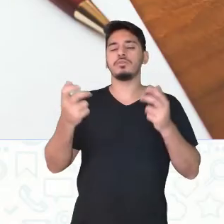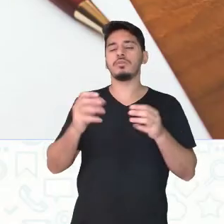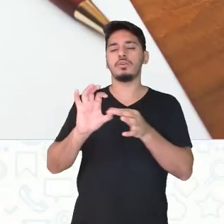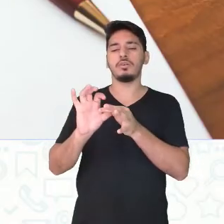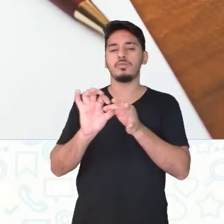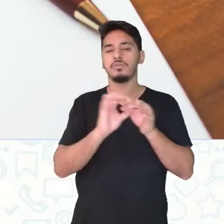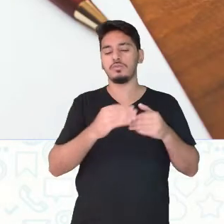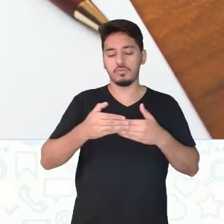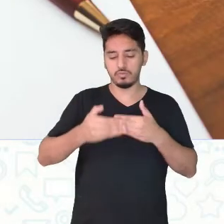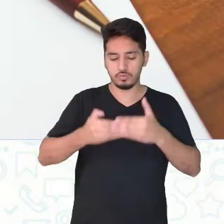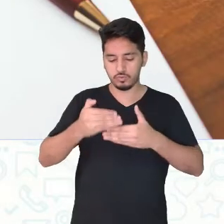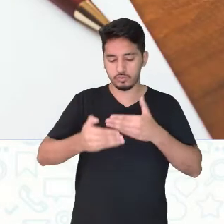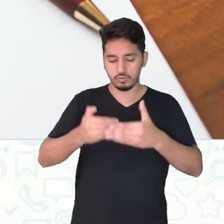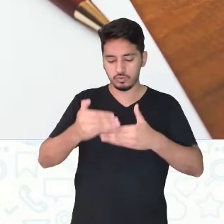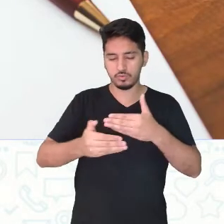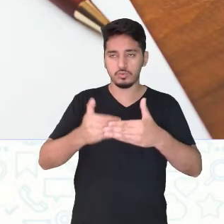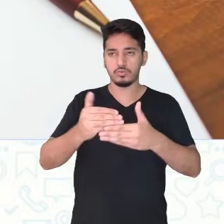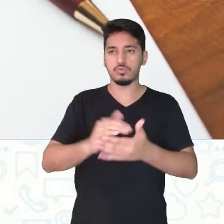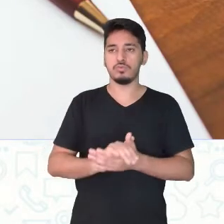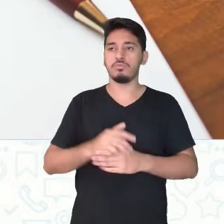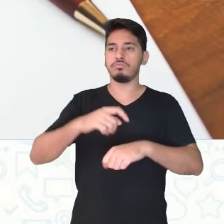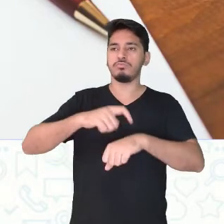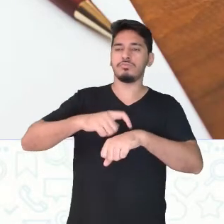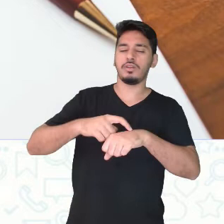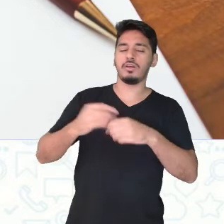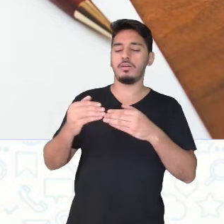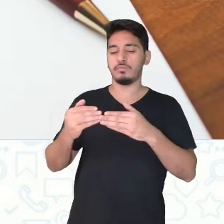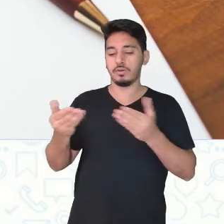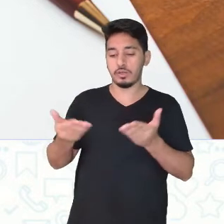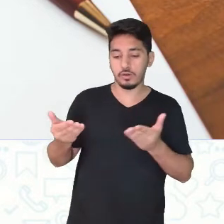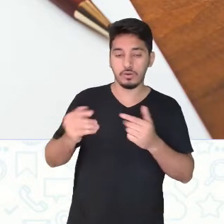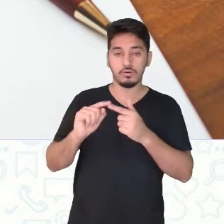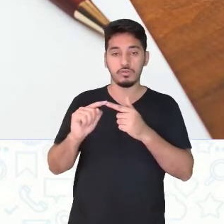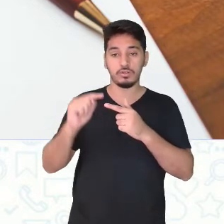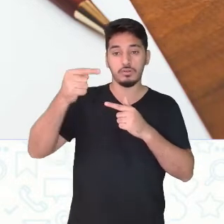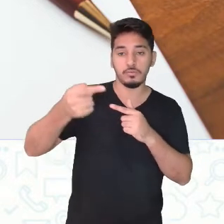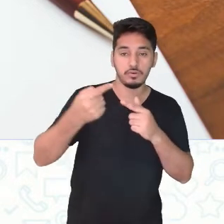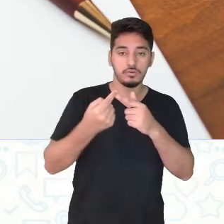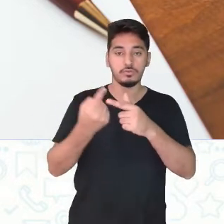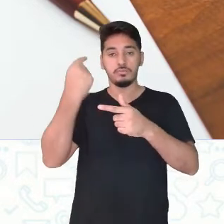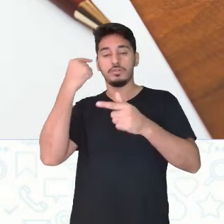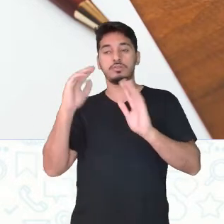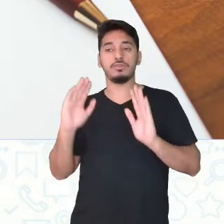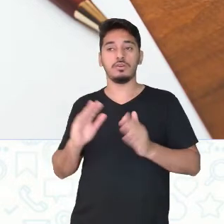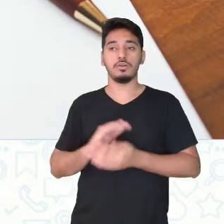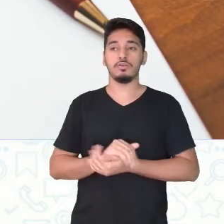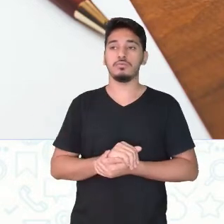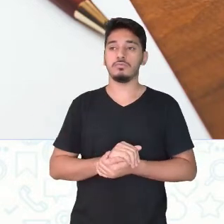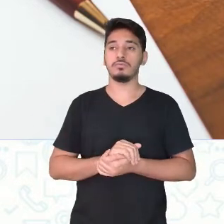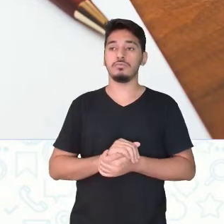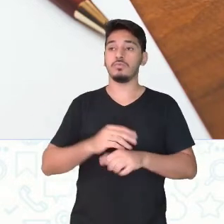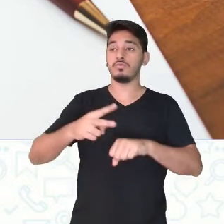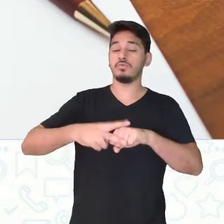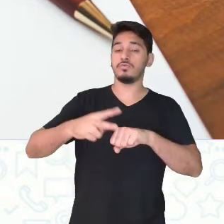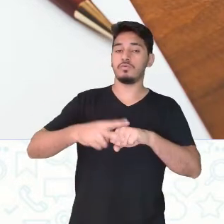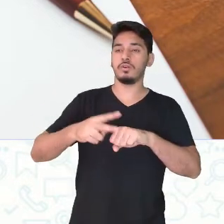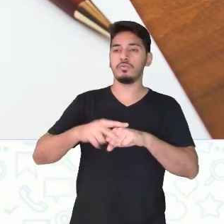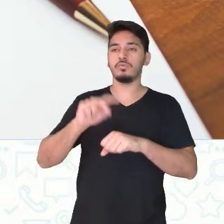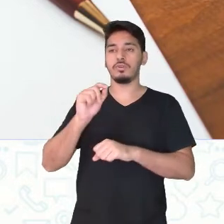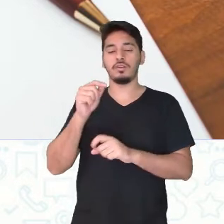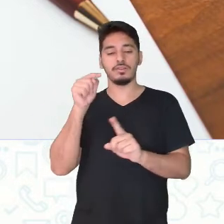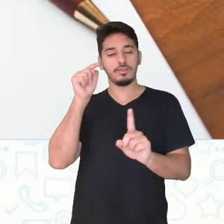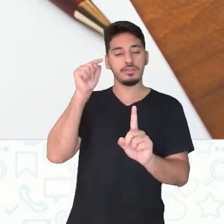sequencial. As flexões de tempo, presente, passado e futuro, os modos verbais, indicativo, subjuntivo e imperativo,